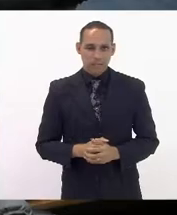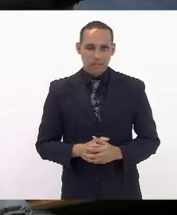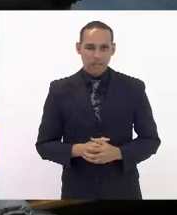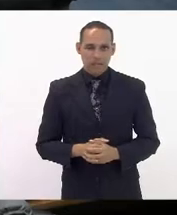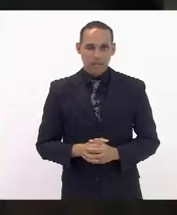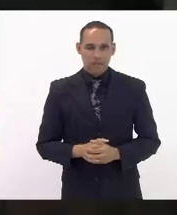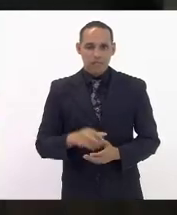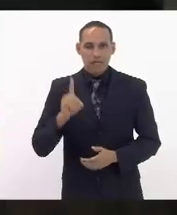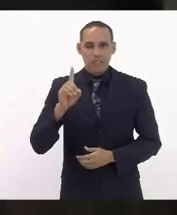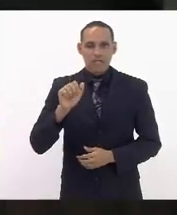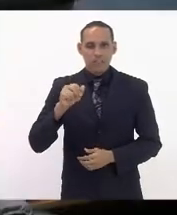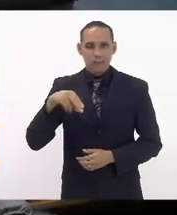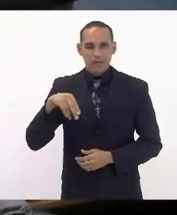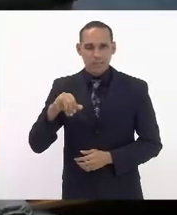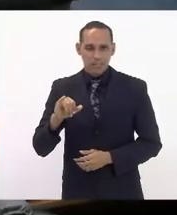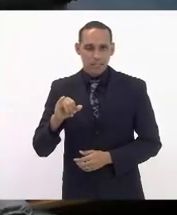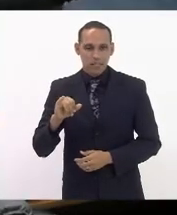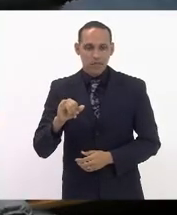Dani Monteiro.